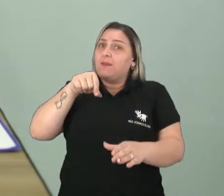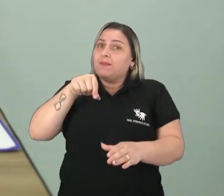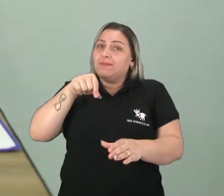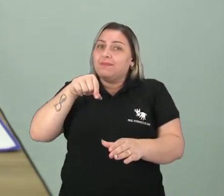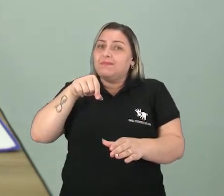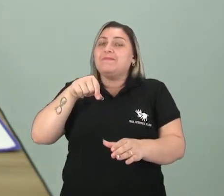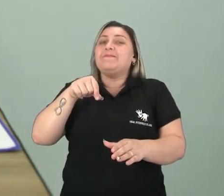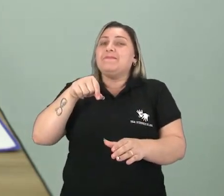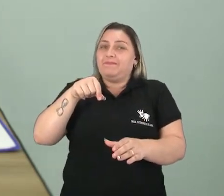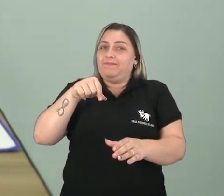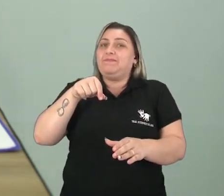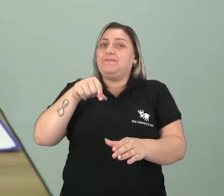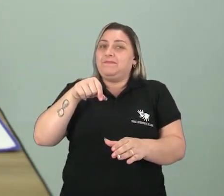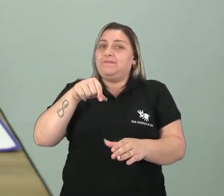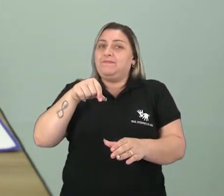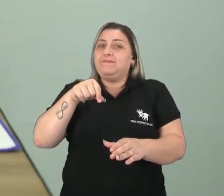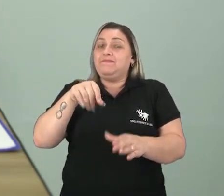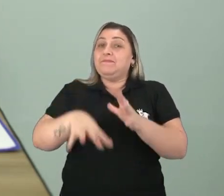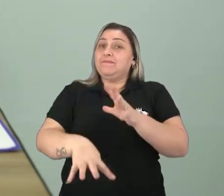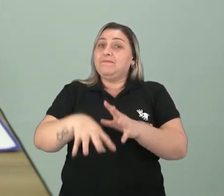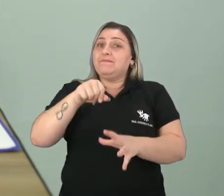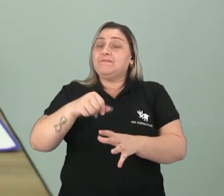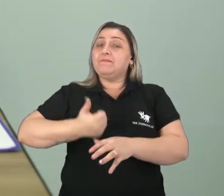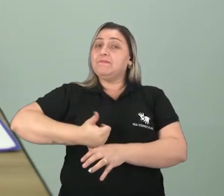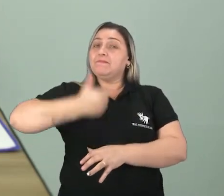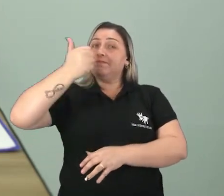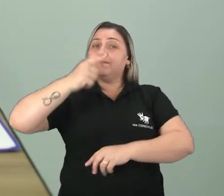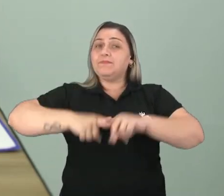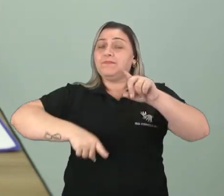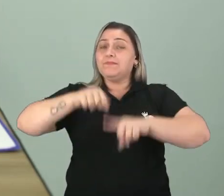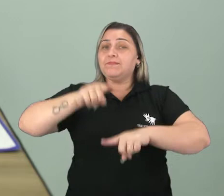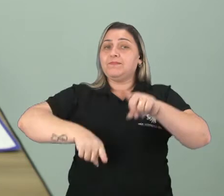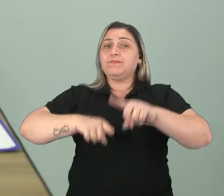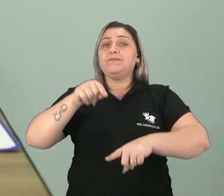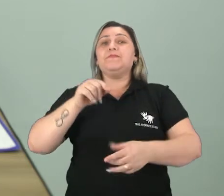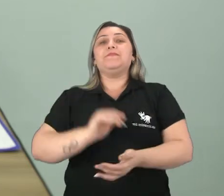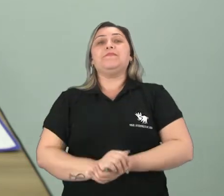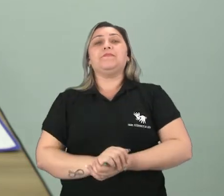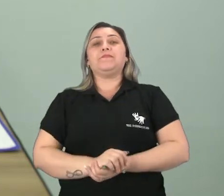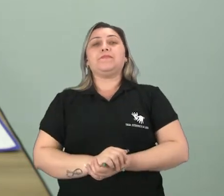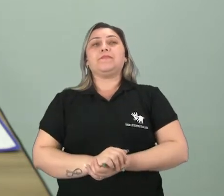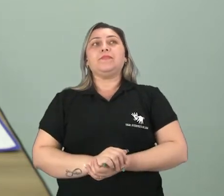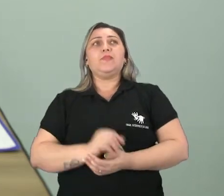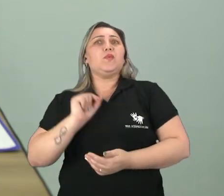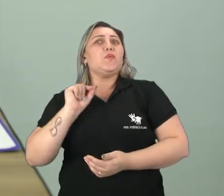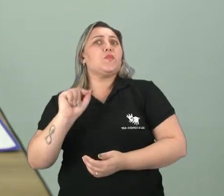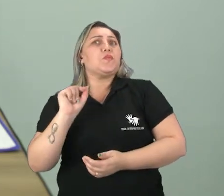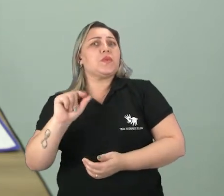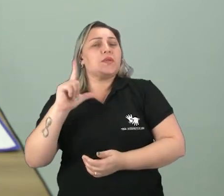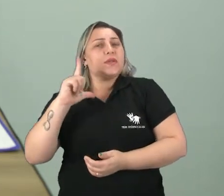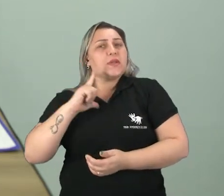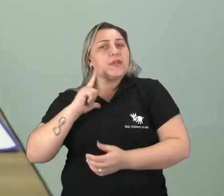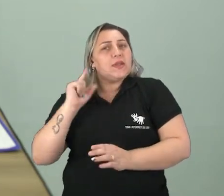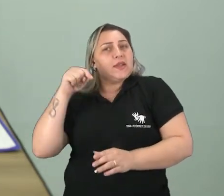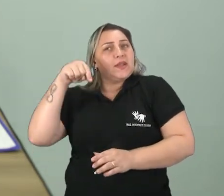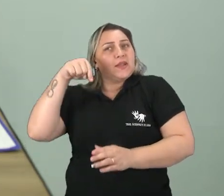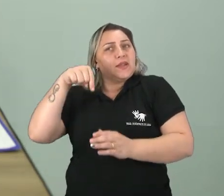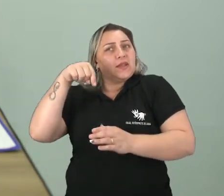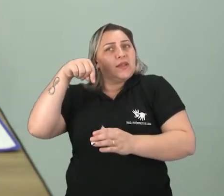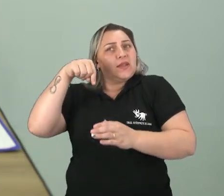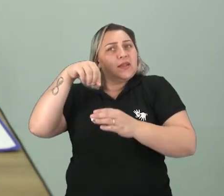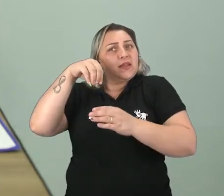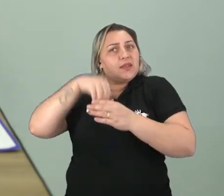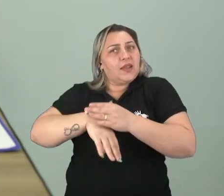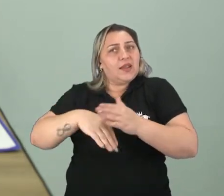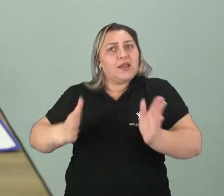pegar com a minha mão vou pegar o primeiro objeto será o que tem dentro desta